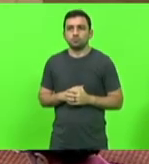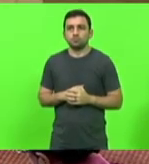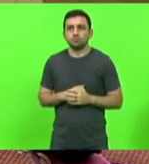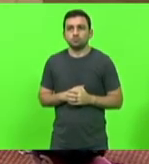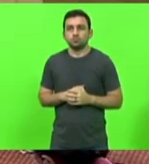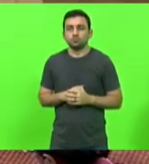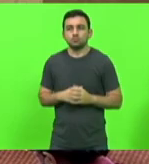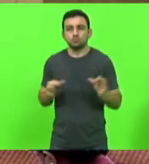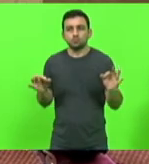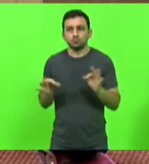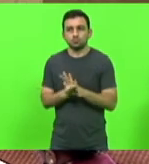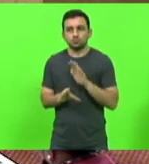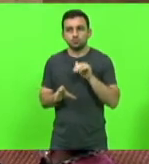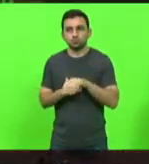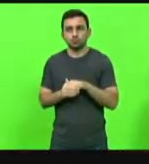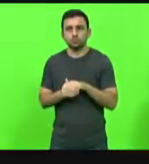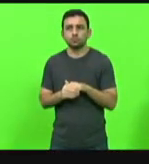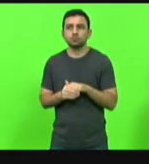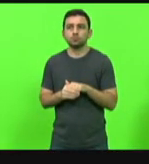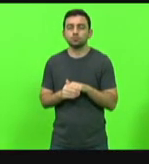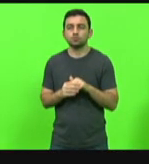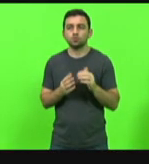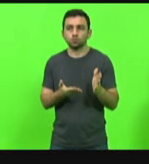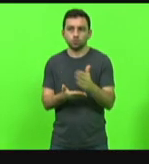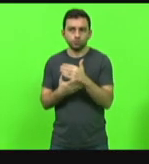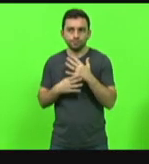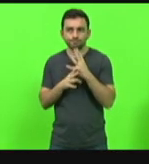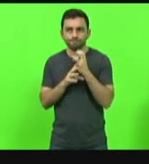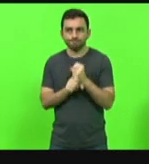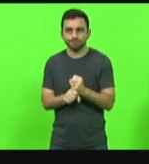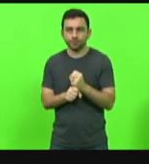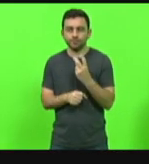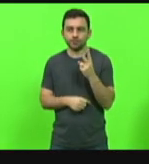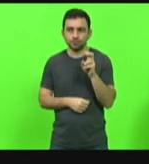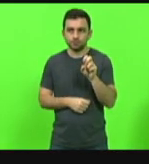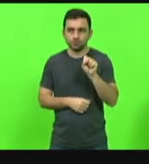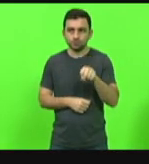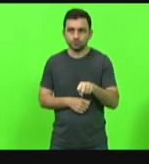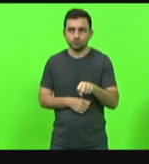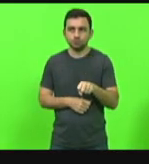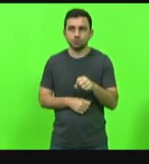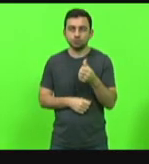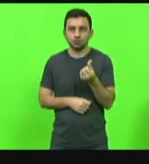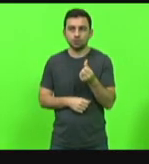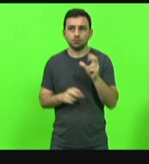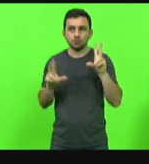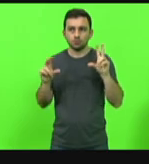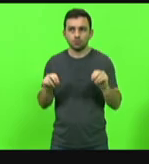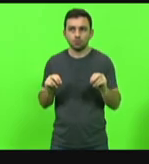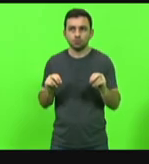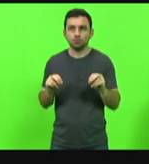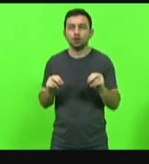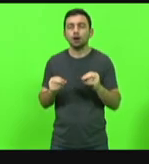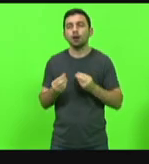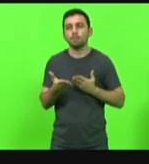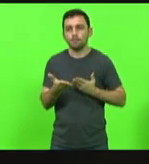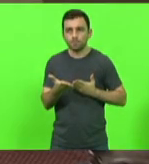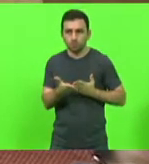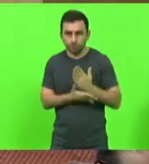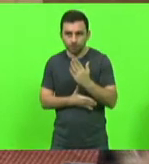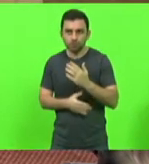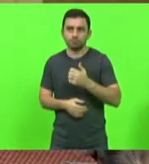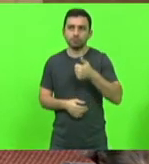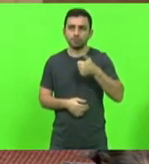cerrada a votação, colho o resultado. 25 votos sim, 6 votos não, a abstenção está aprovado em primeiro